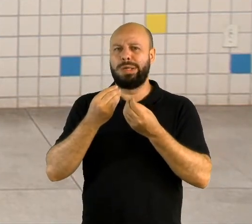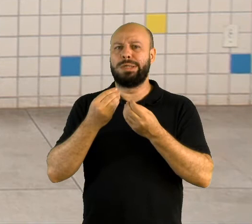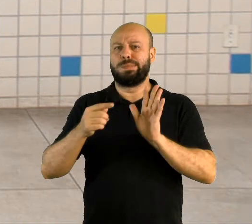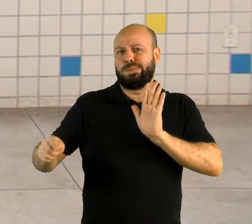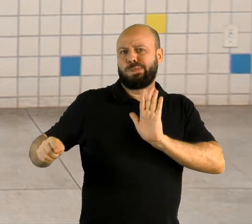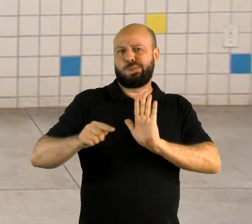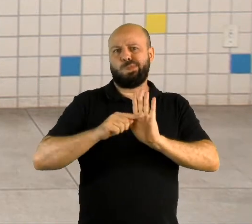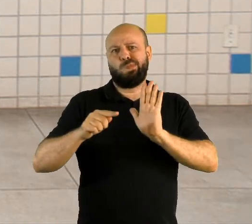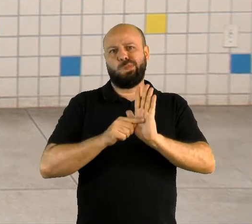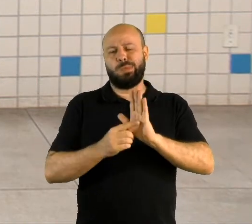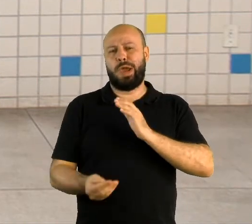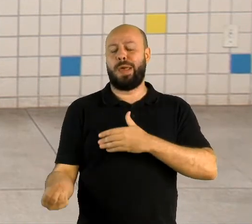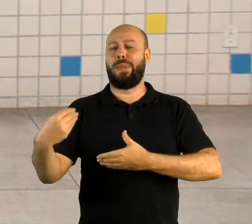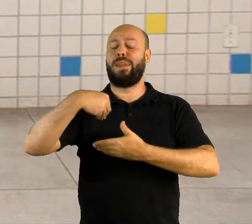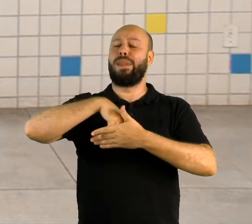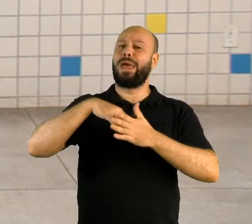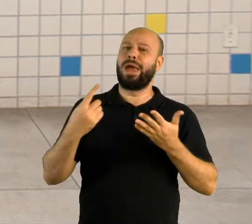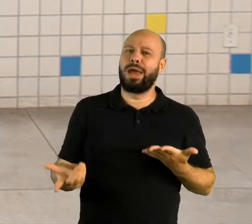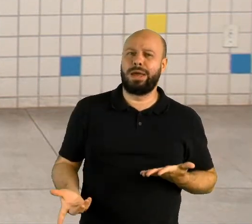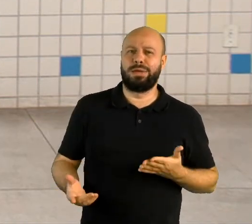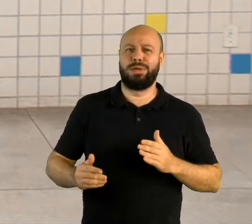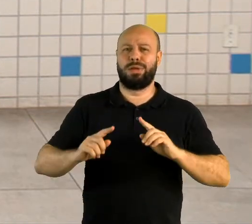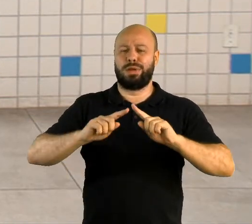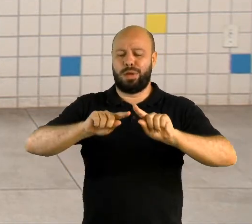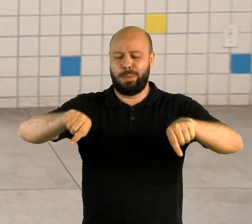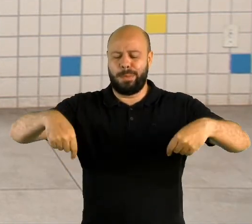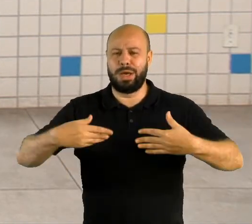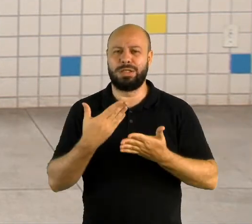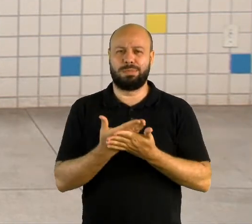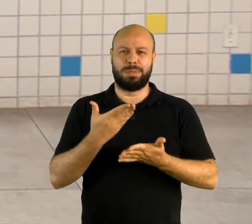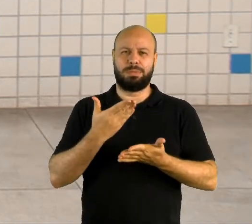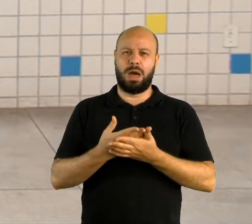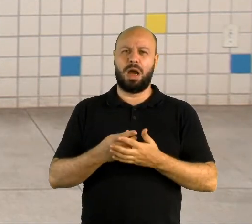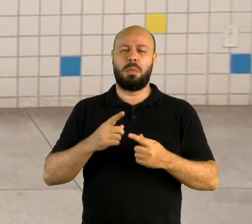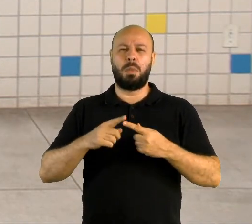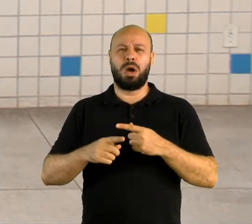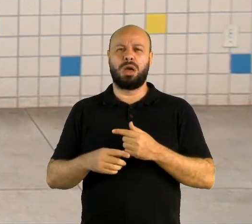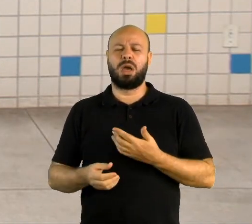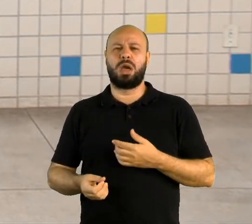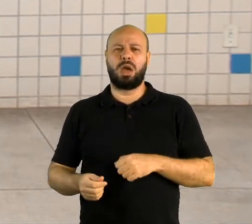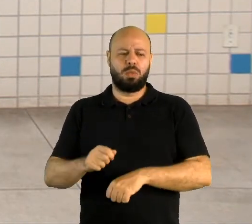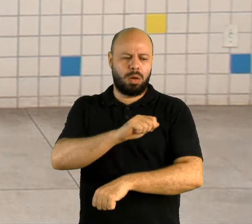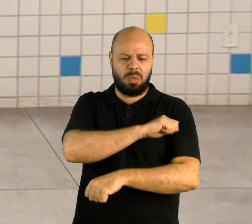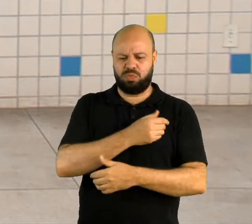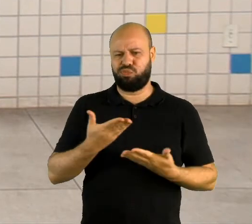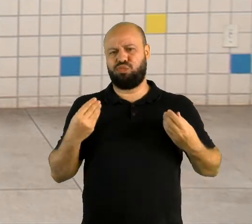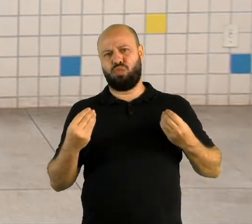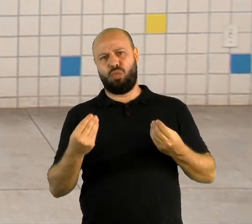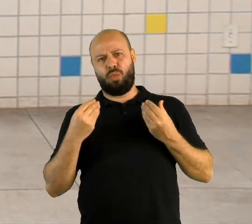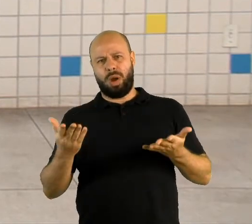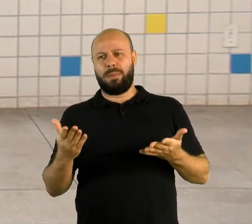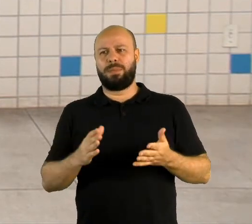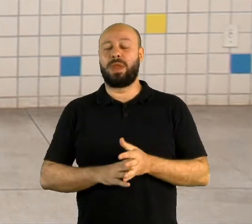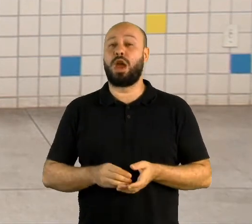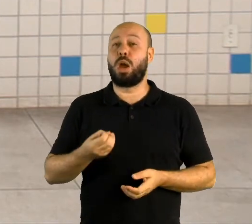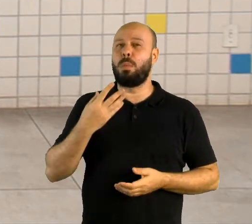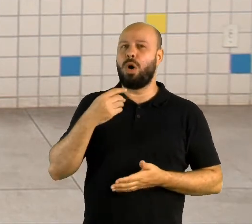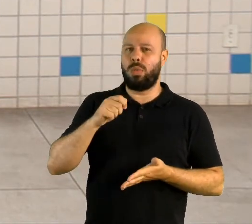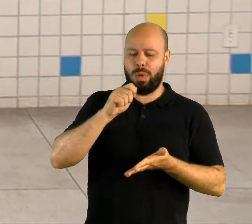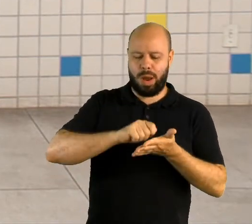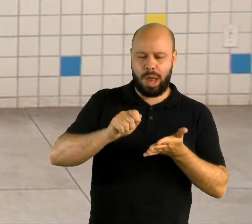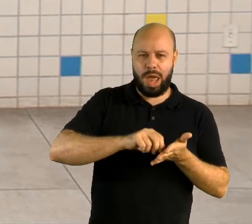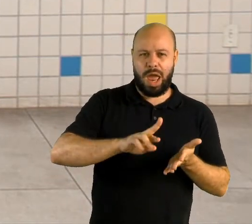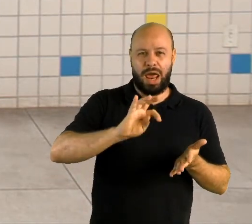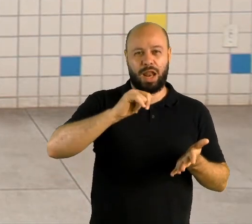negativamente em sala de aula, pois encoraja o descaso com o estudo da língua. De um bom redator não se